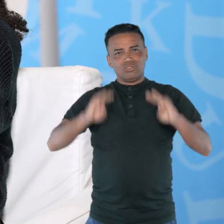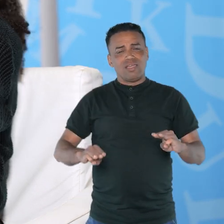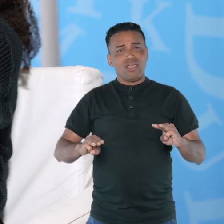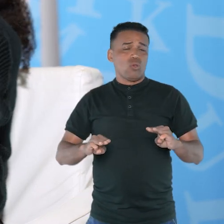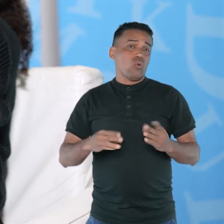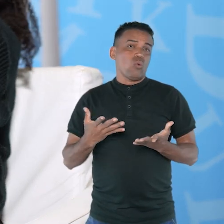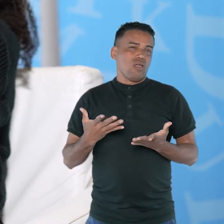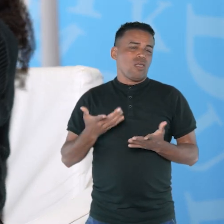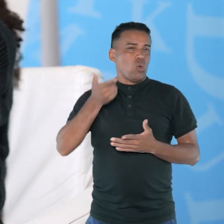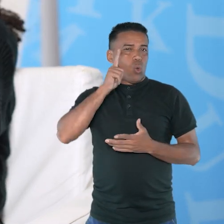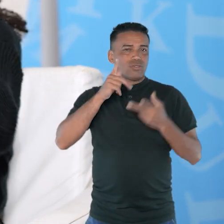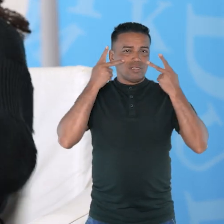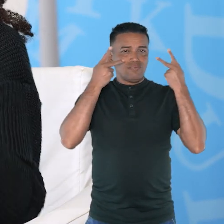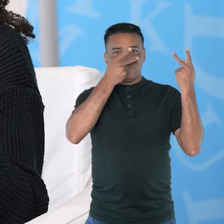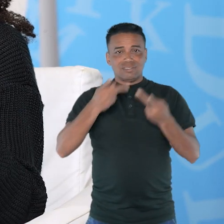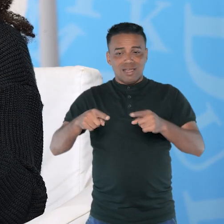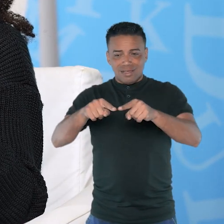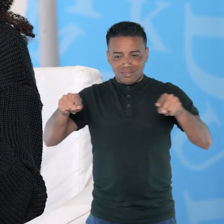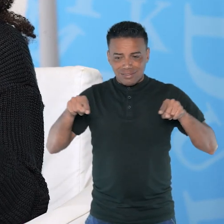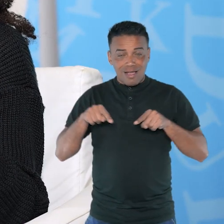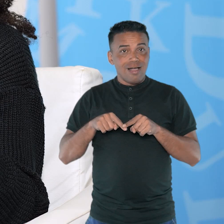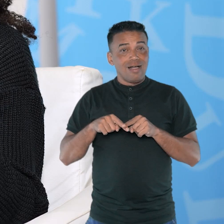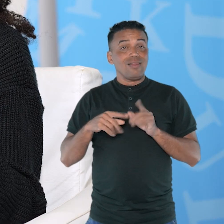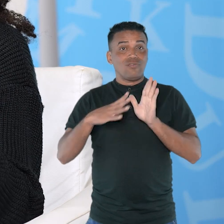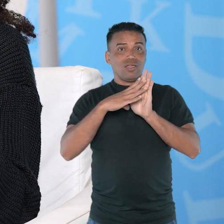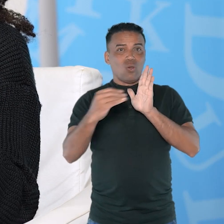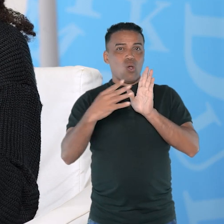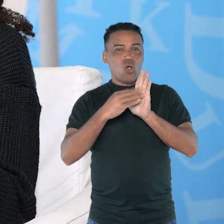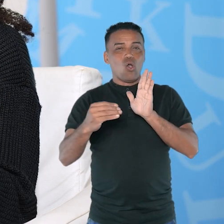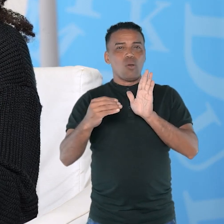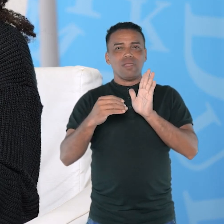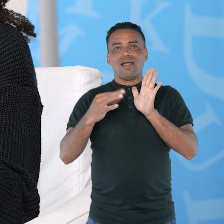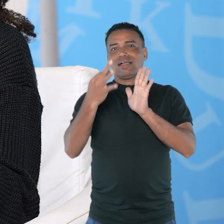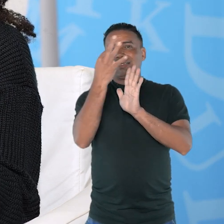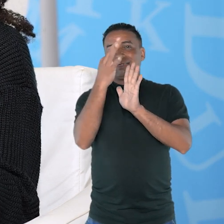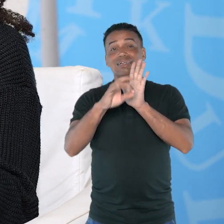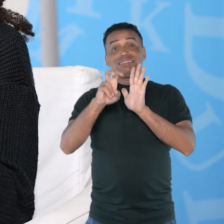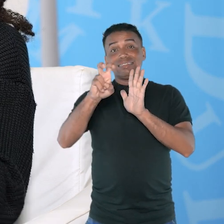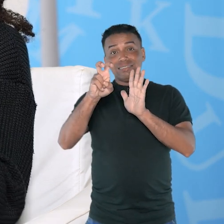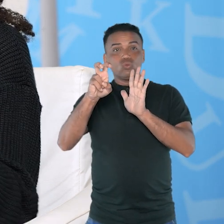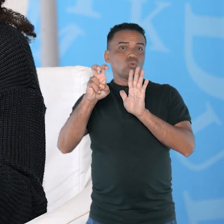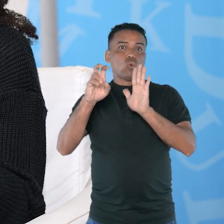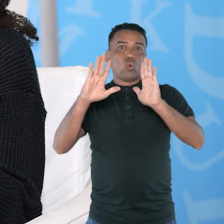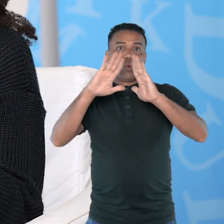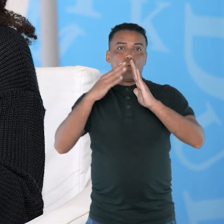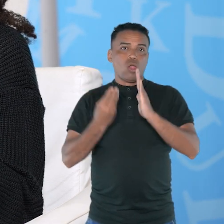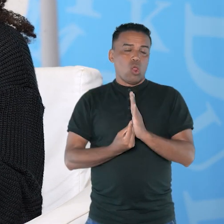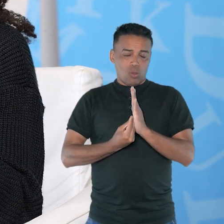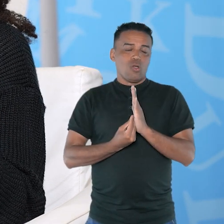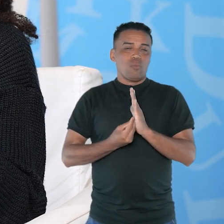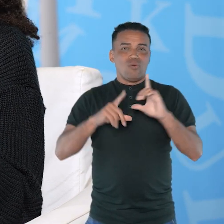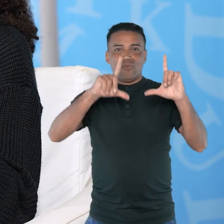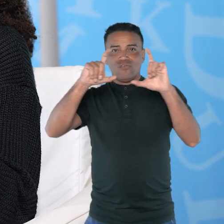consegui visitar uma sala e eu vi a réplica da certificação dos 5 comunidades quilombolas, né? Estava tirando foto